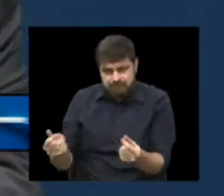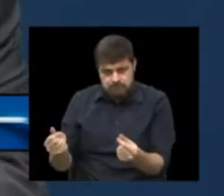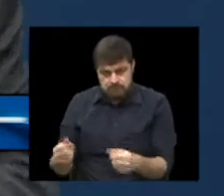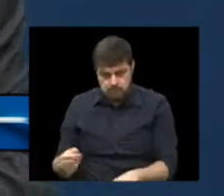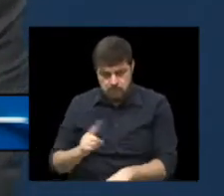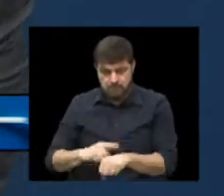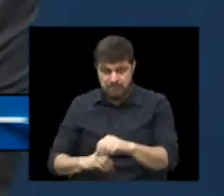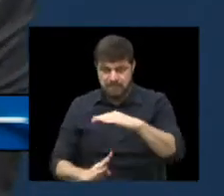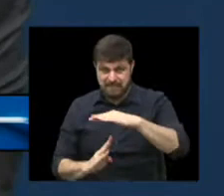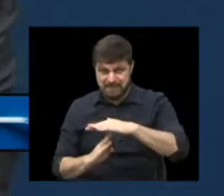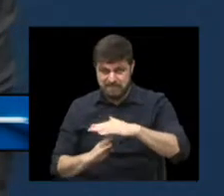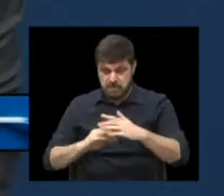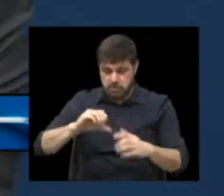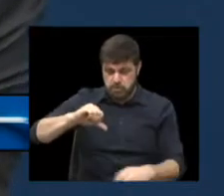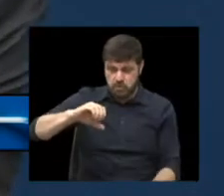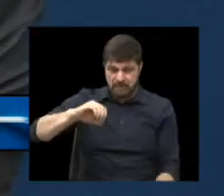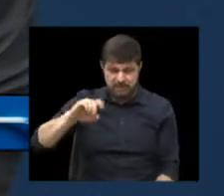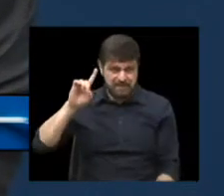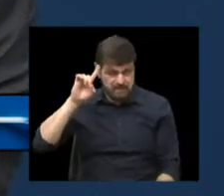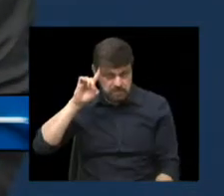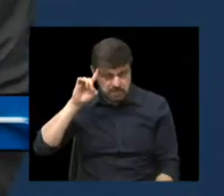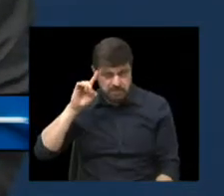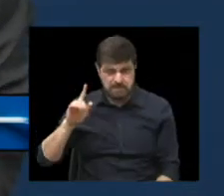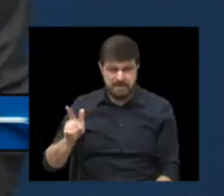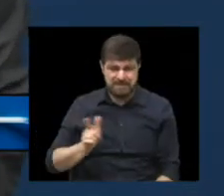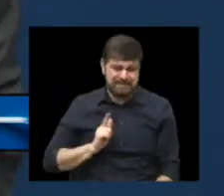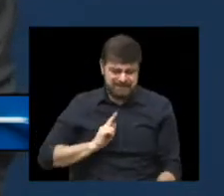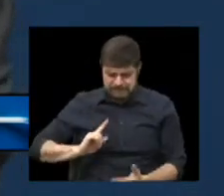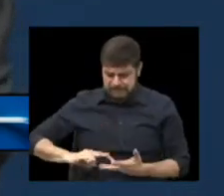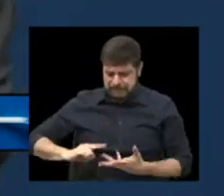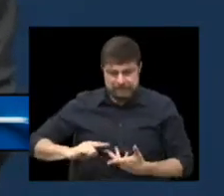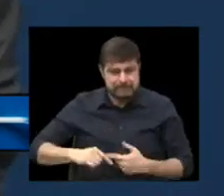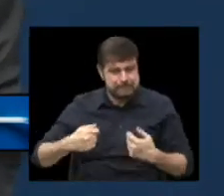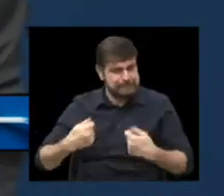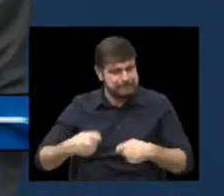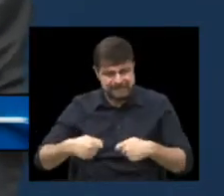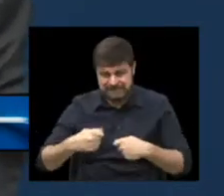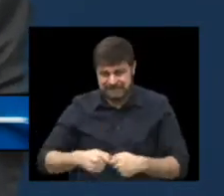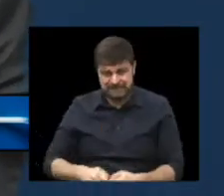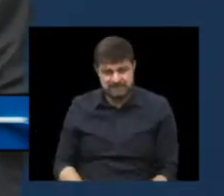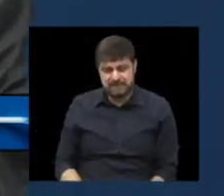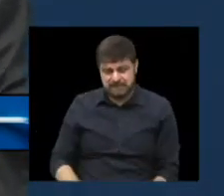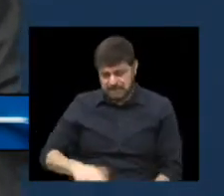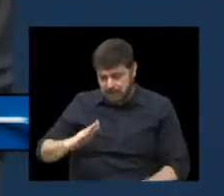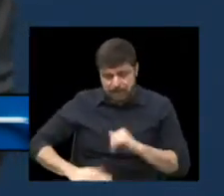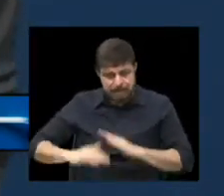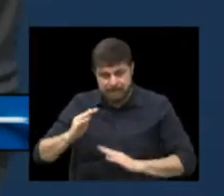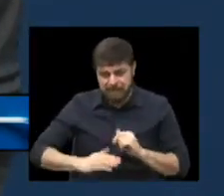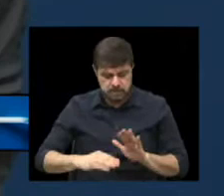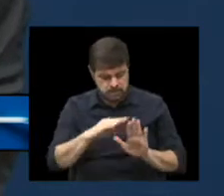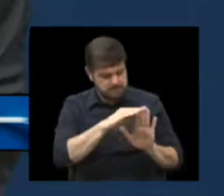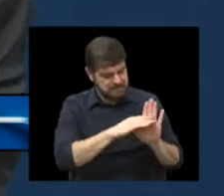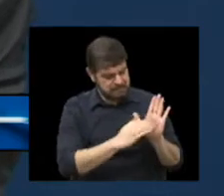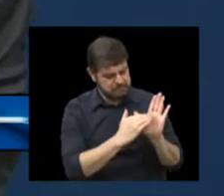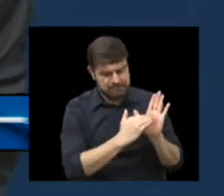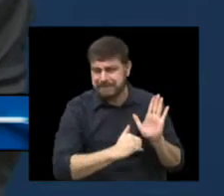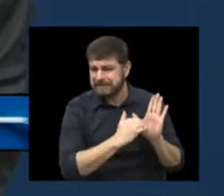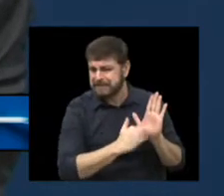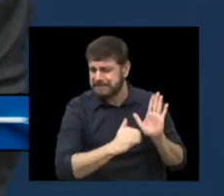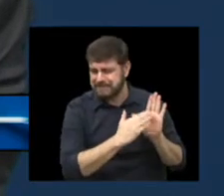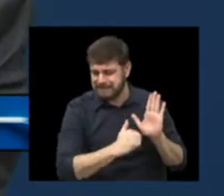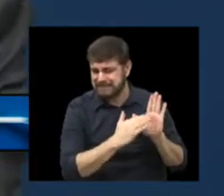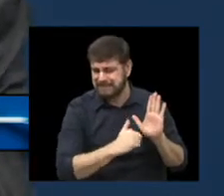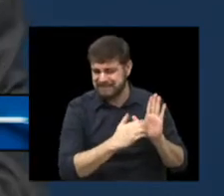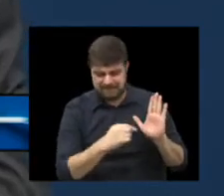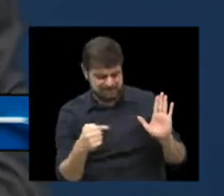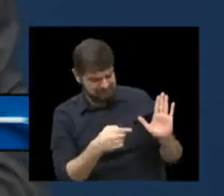dias. Né? E, evidentemente, tem algumas questões que têm que ser efetivamente removidas do plano diretor, pelo menos